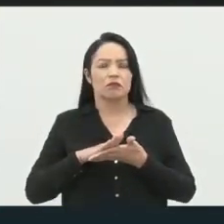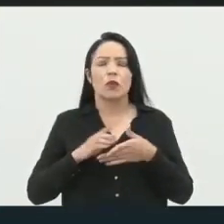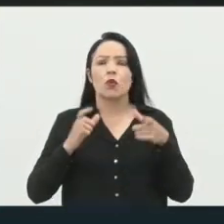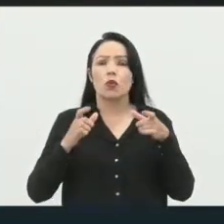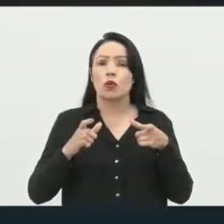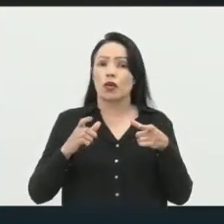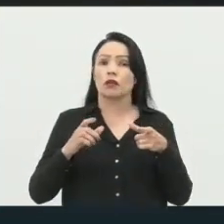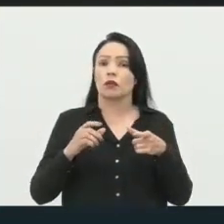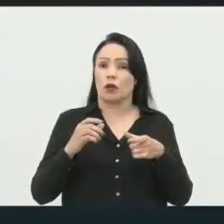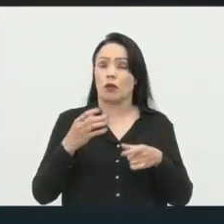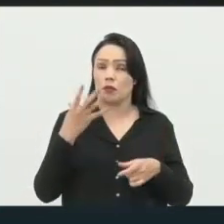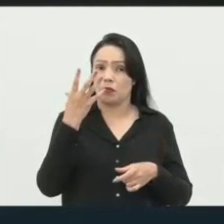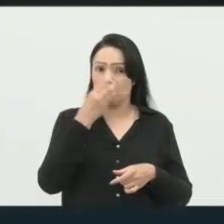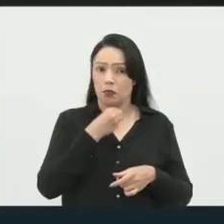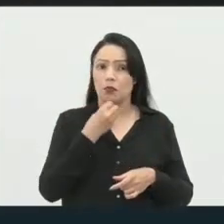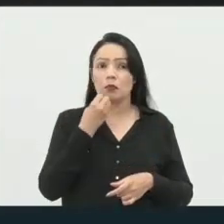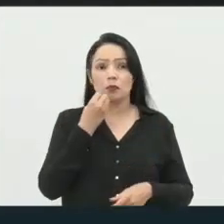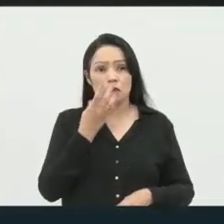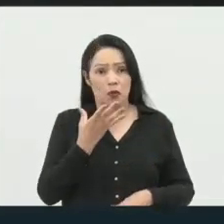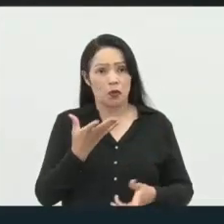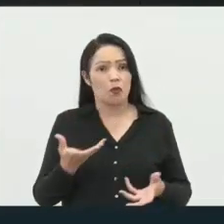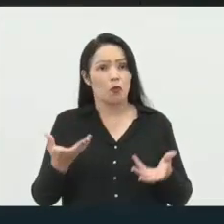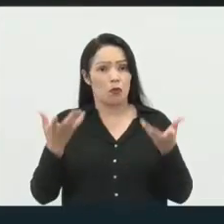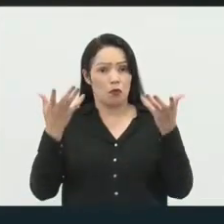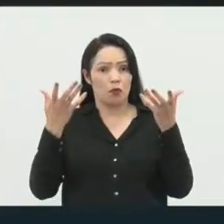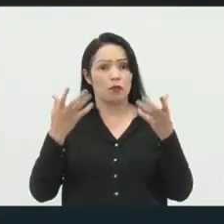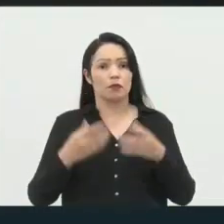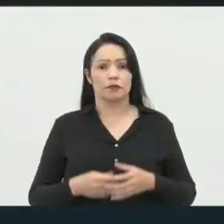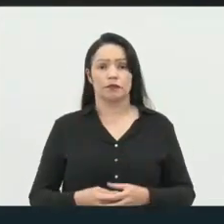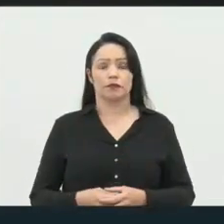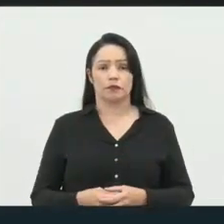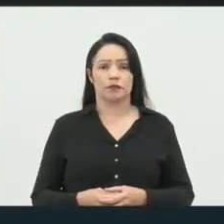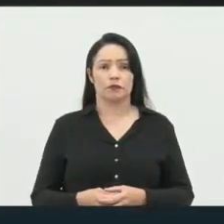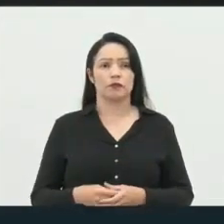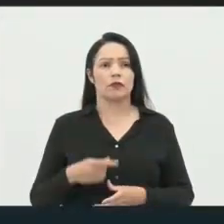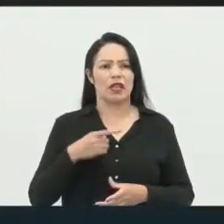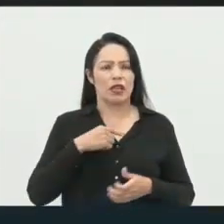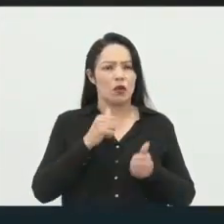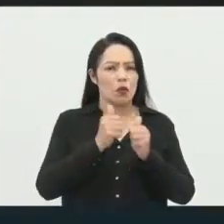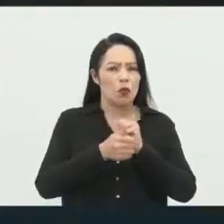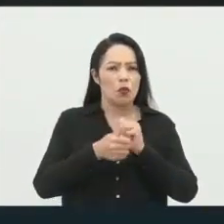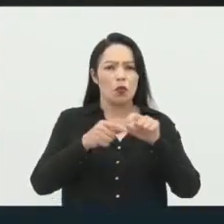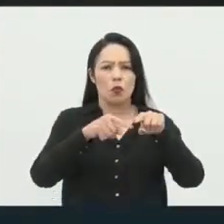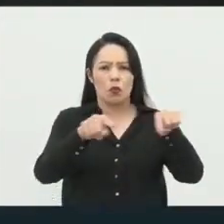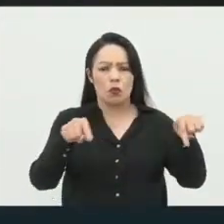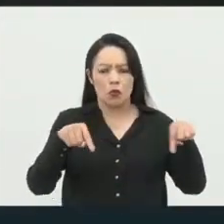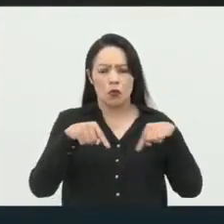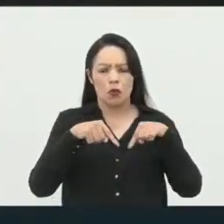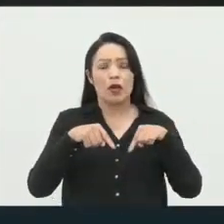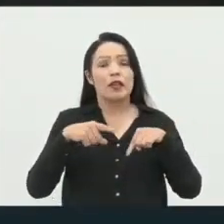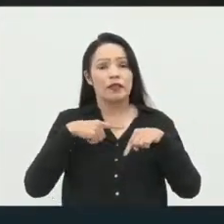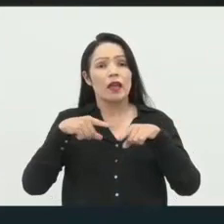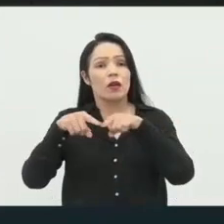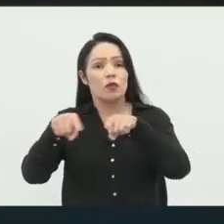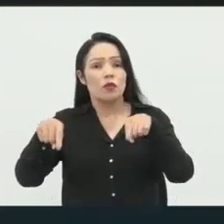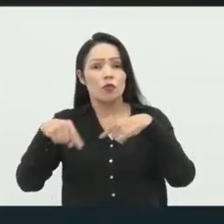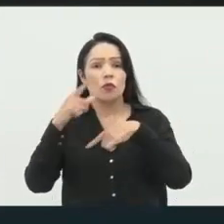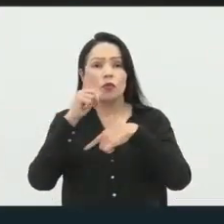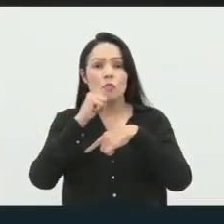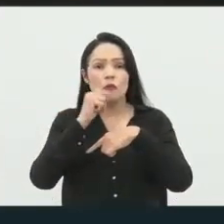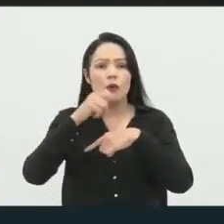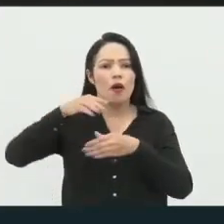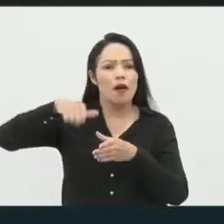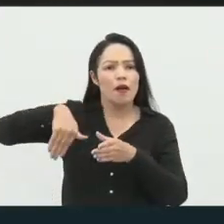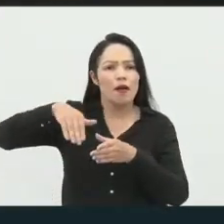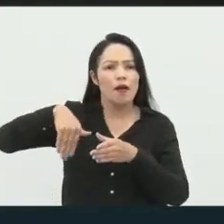uma área edificada uma área com quadras com piscina totalmente apropriada